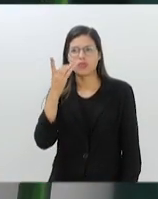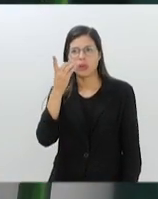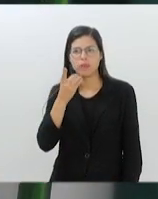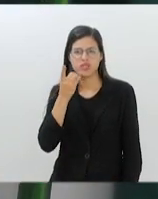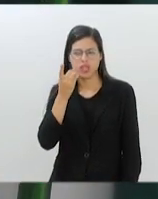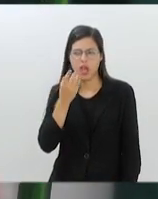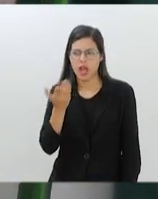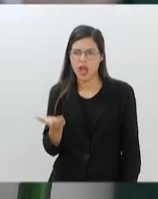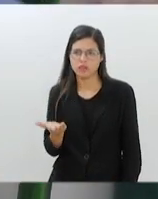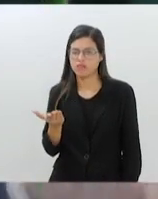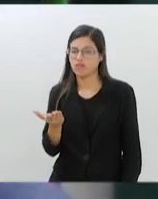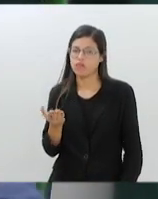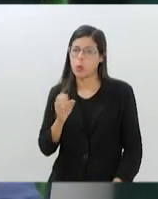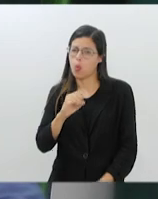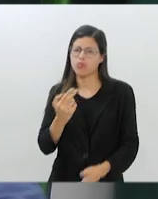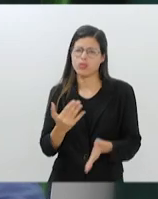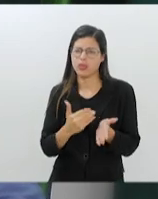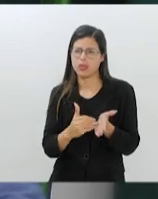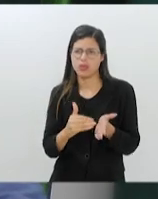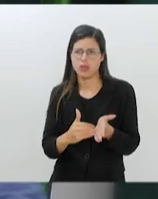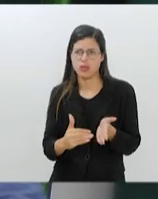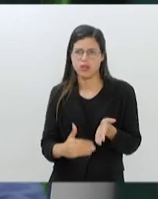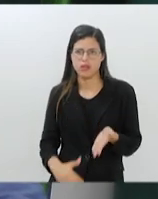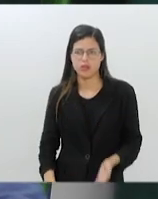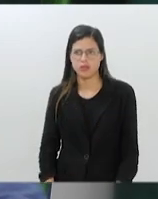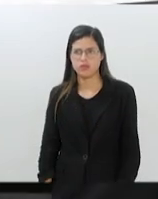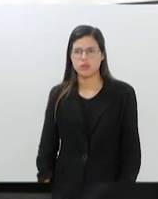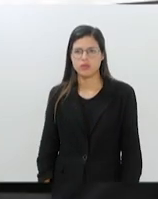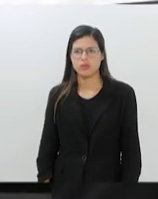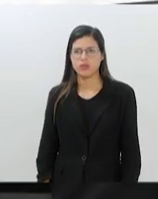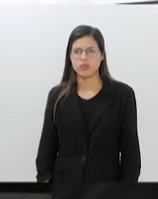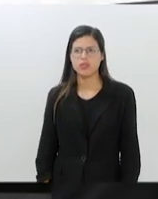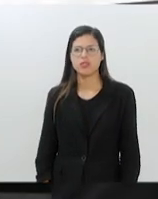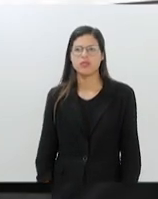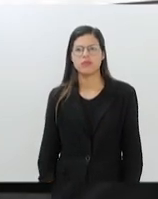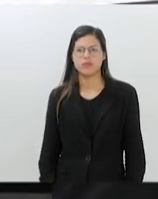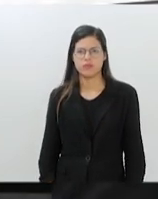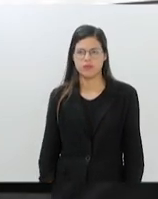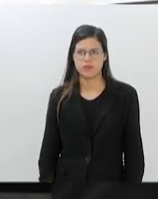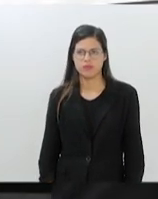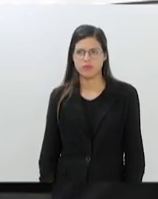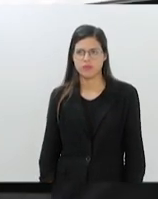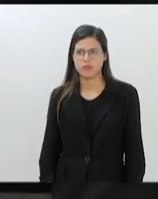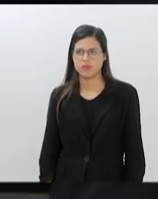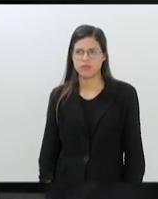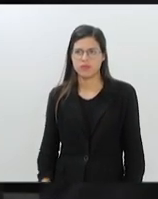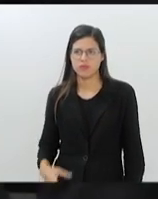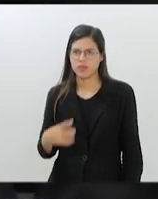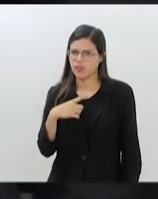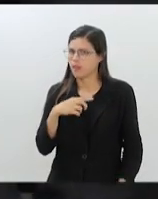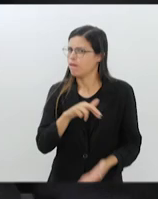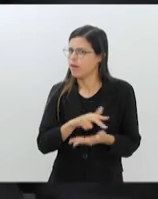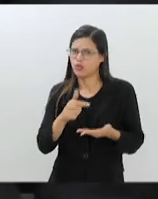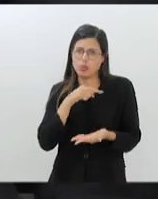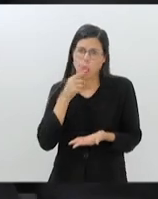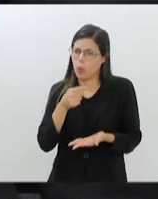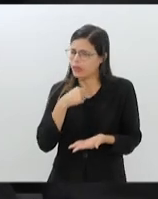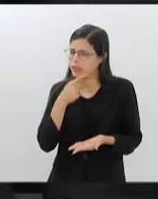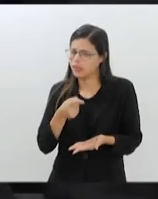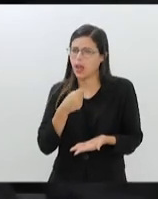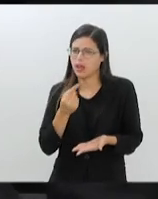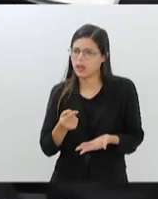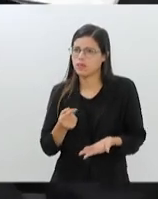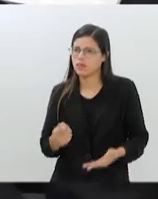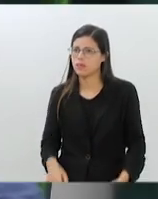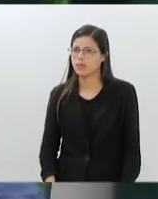dessa casa ou um secretário não tem vários que a rejeita porque tem vários que não conseguem tem vários que não